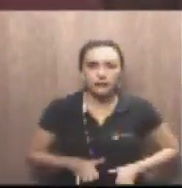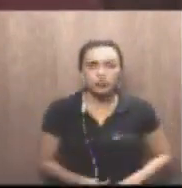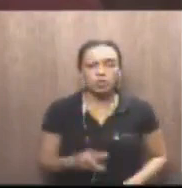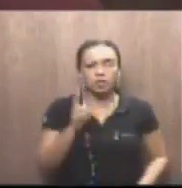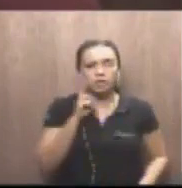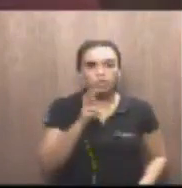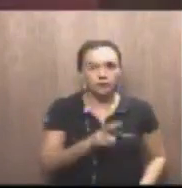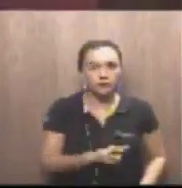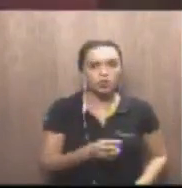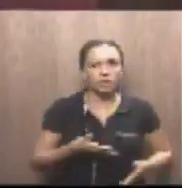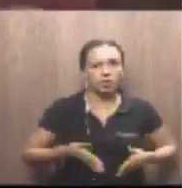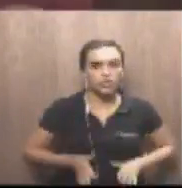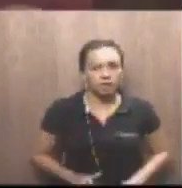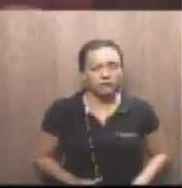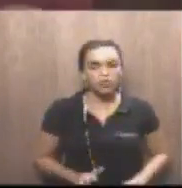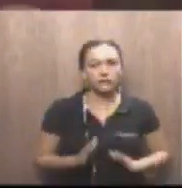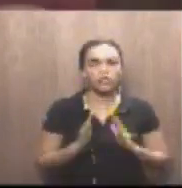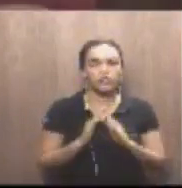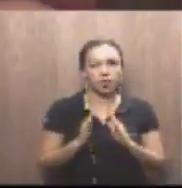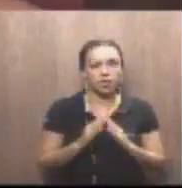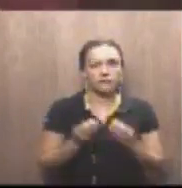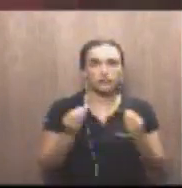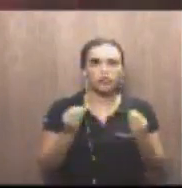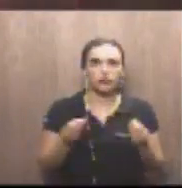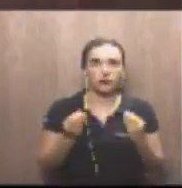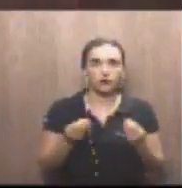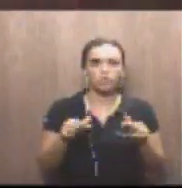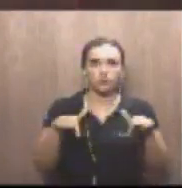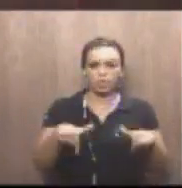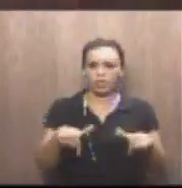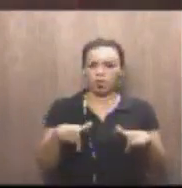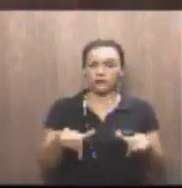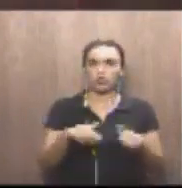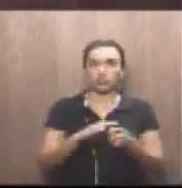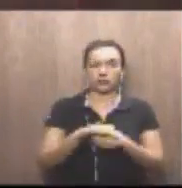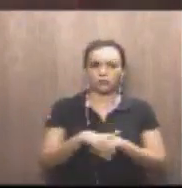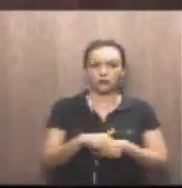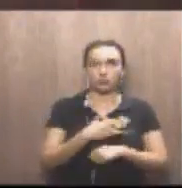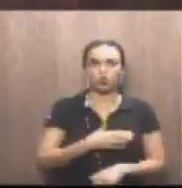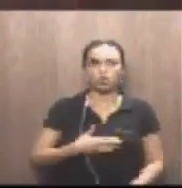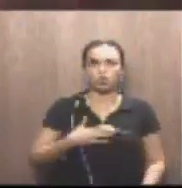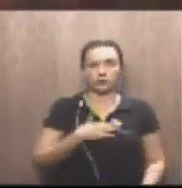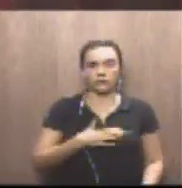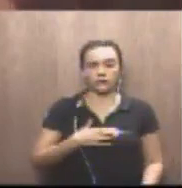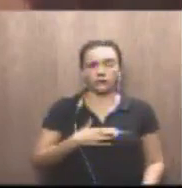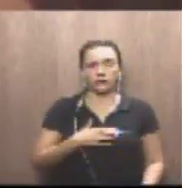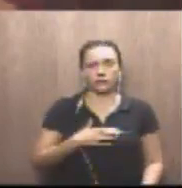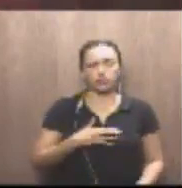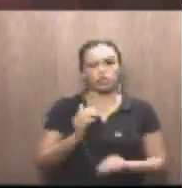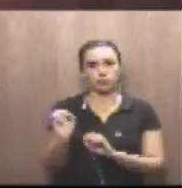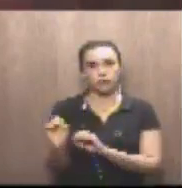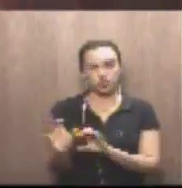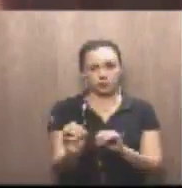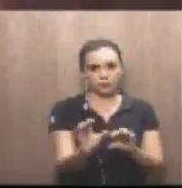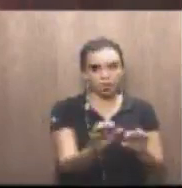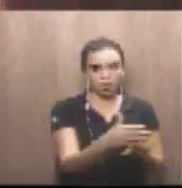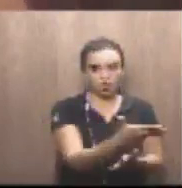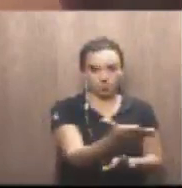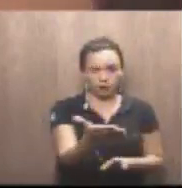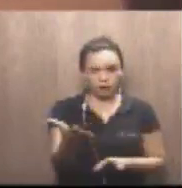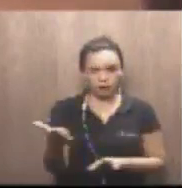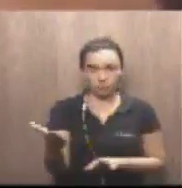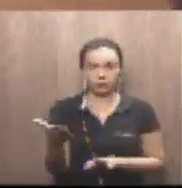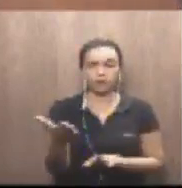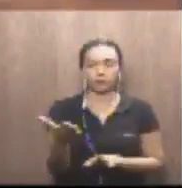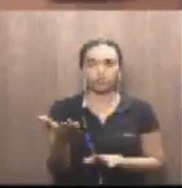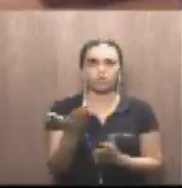dessa natureza extraordinária. E nesta noite eu gostaria de compartilhar, dividir com vocês